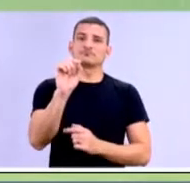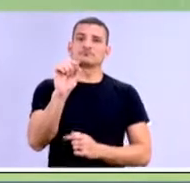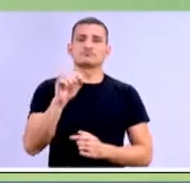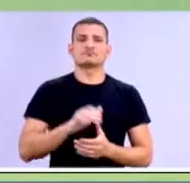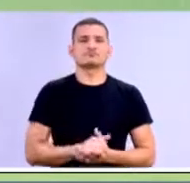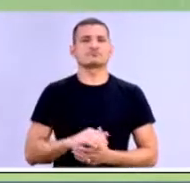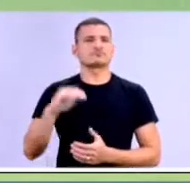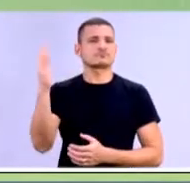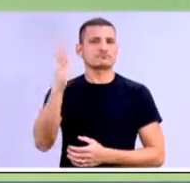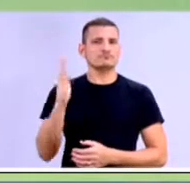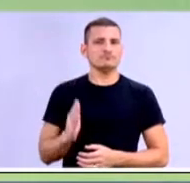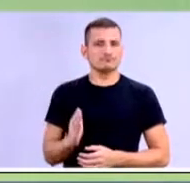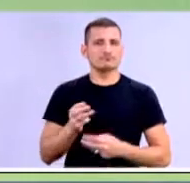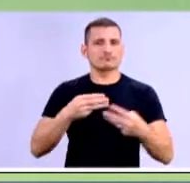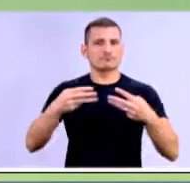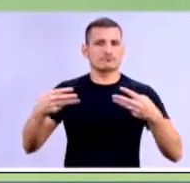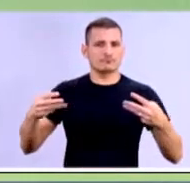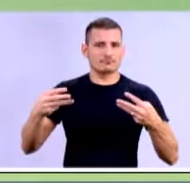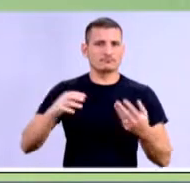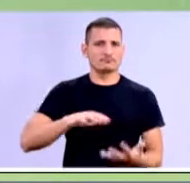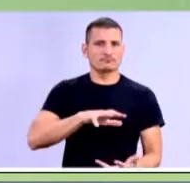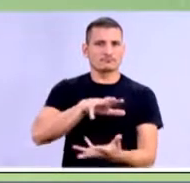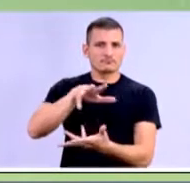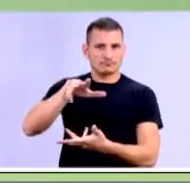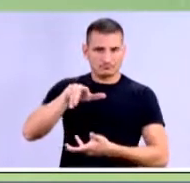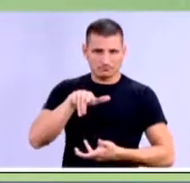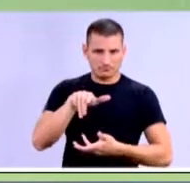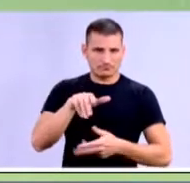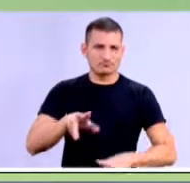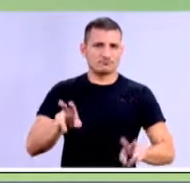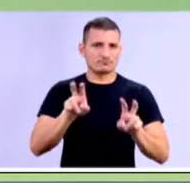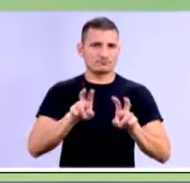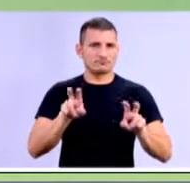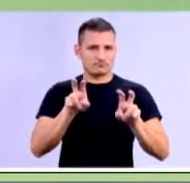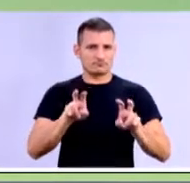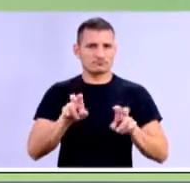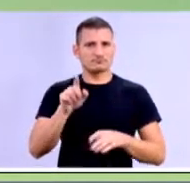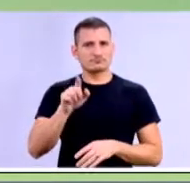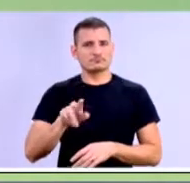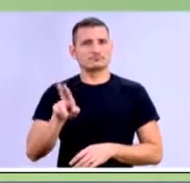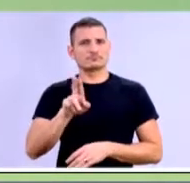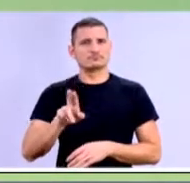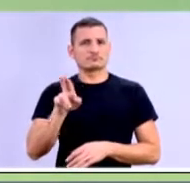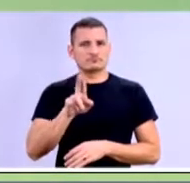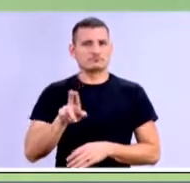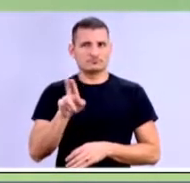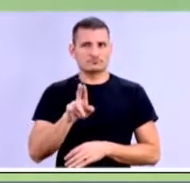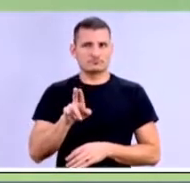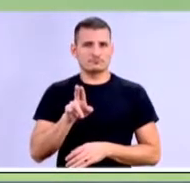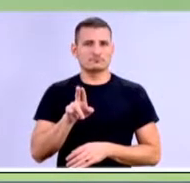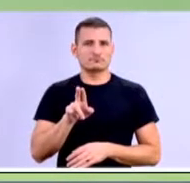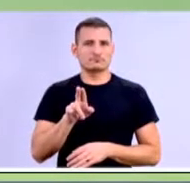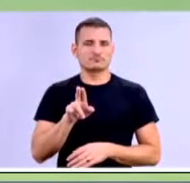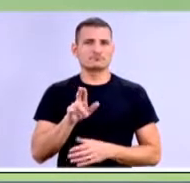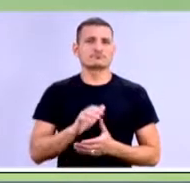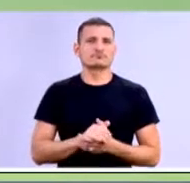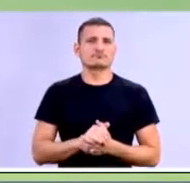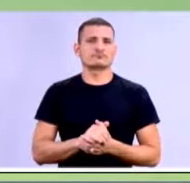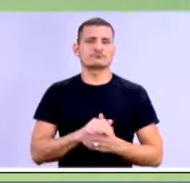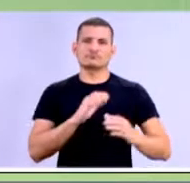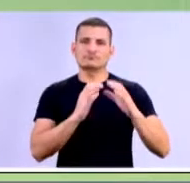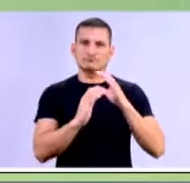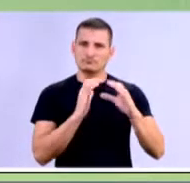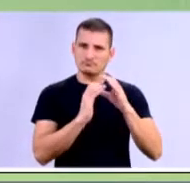Brasil, a rede mundial de computadores é utilizada em sua grande parte para